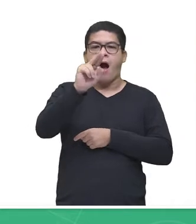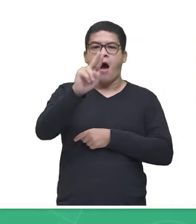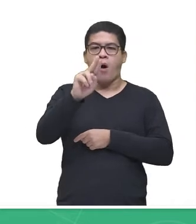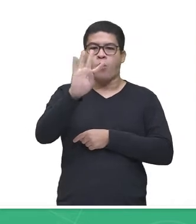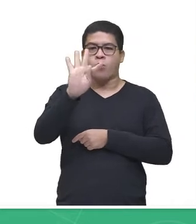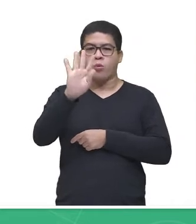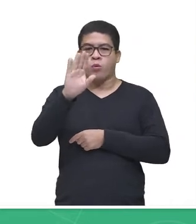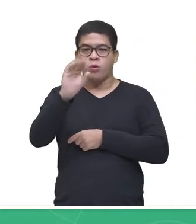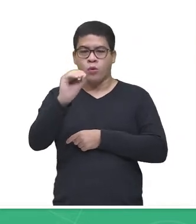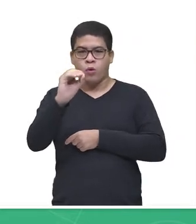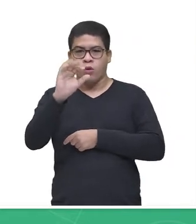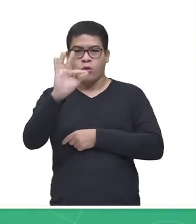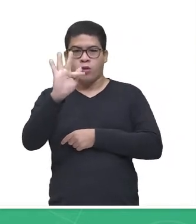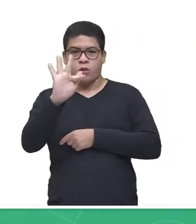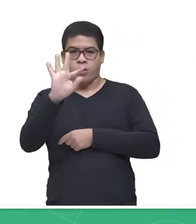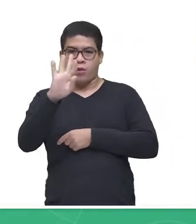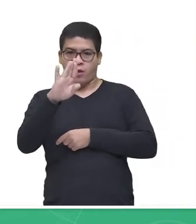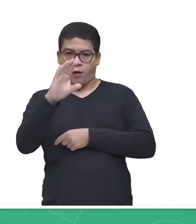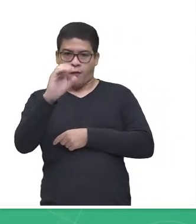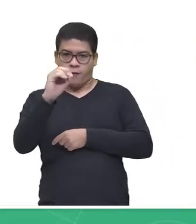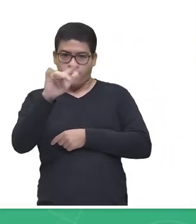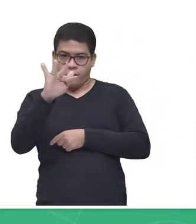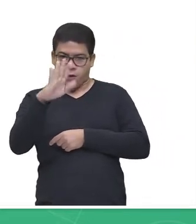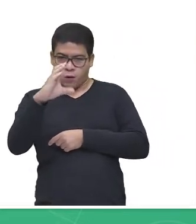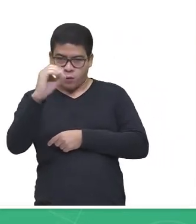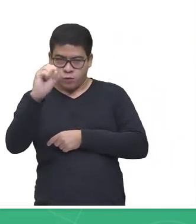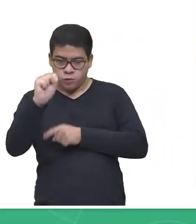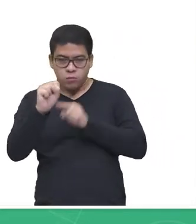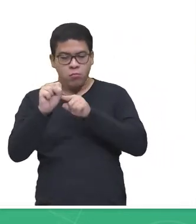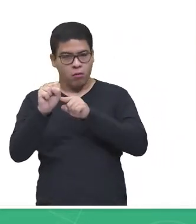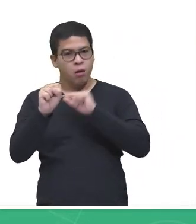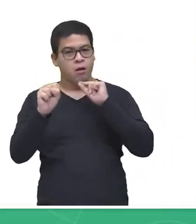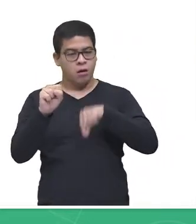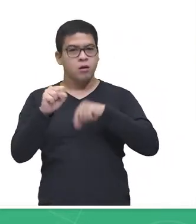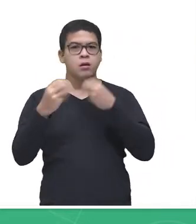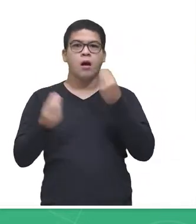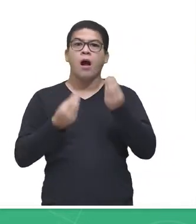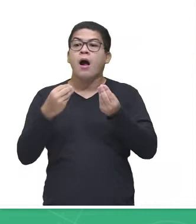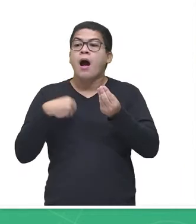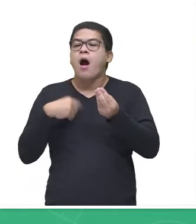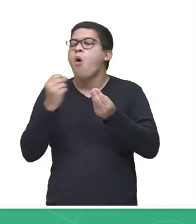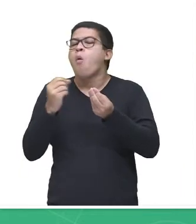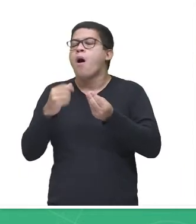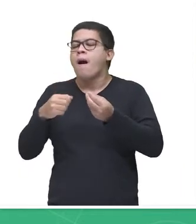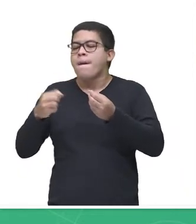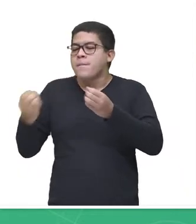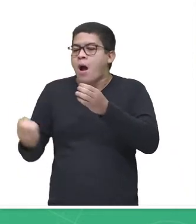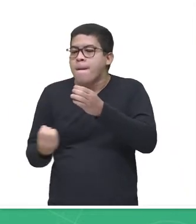animal, tá bom? Então vamos começar a ver as organelas uma a uma.